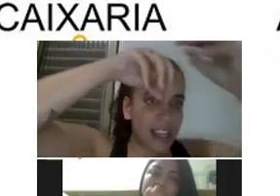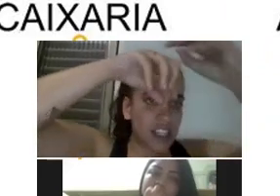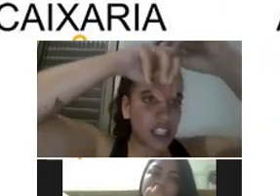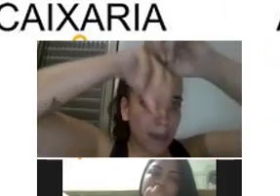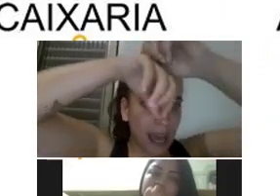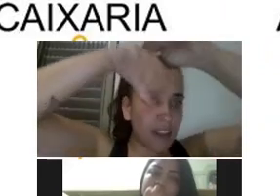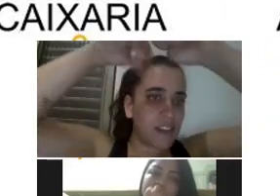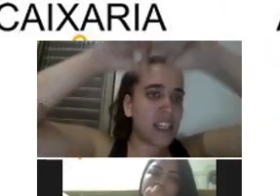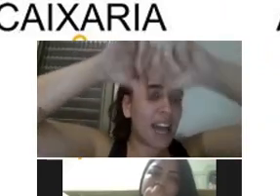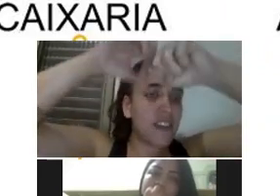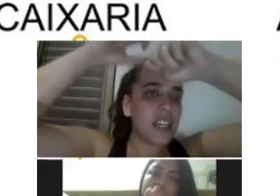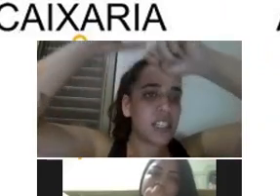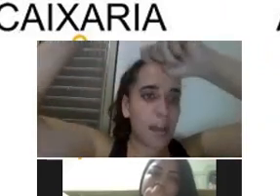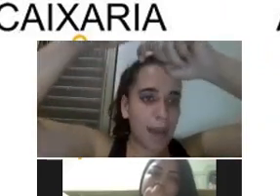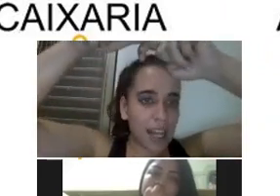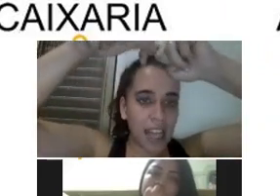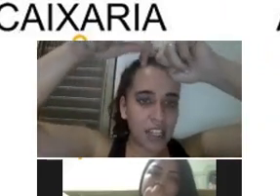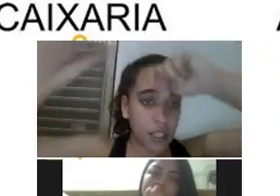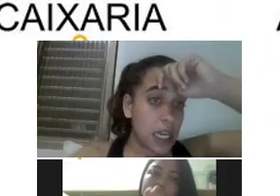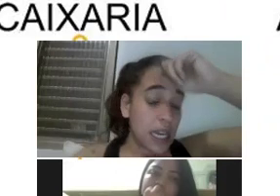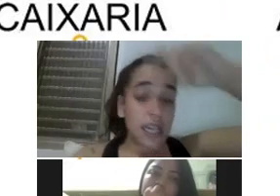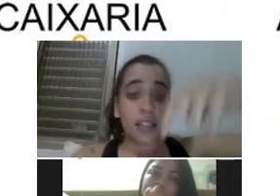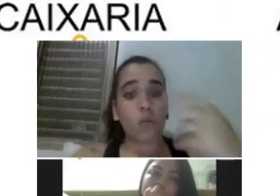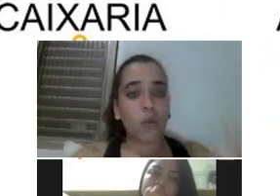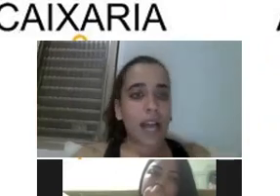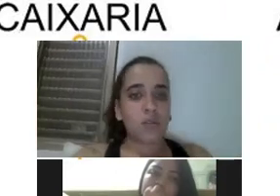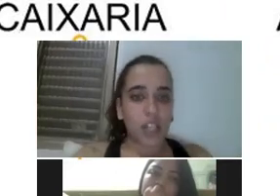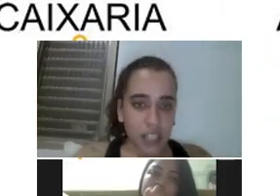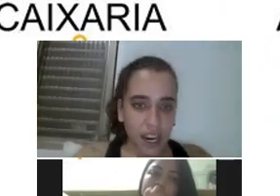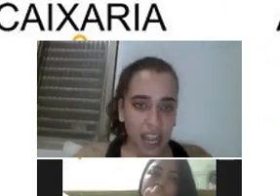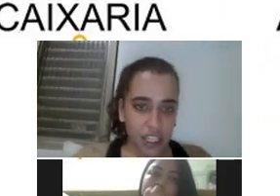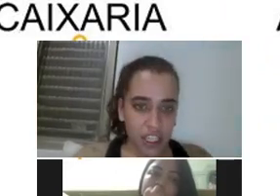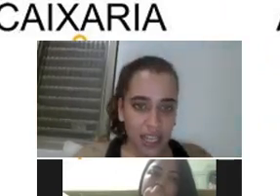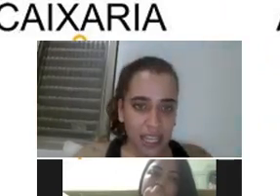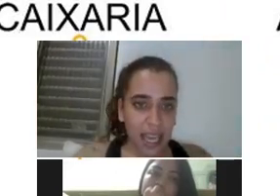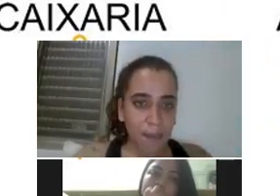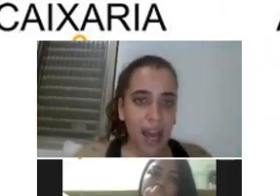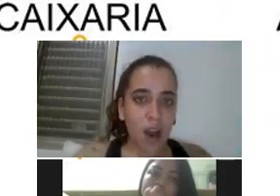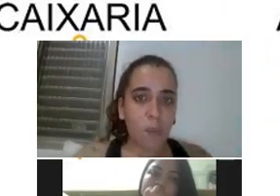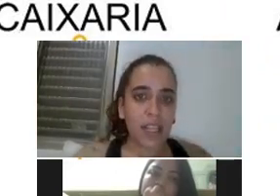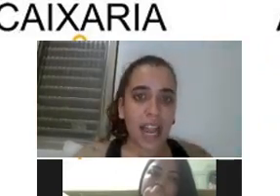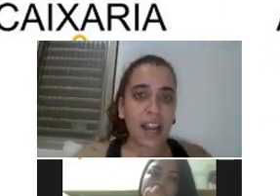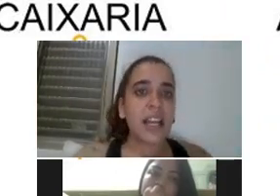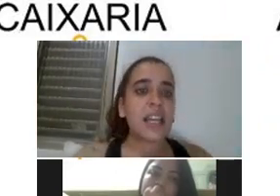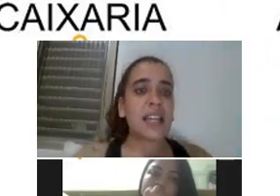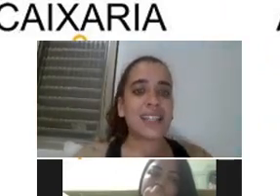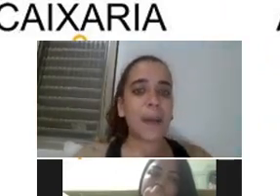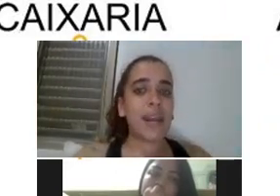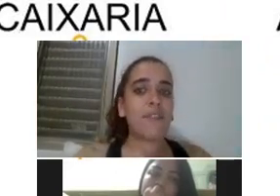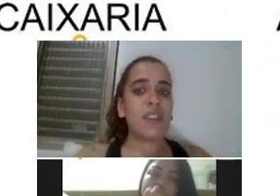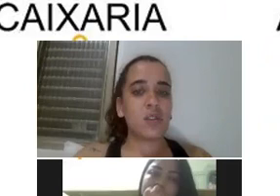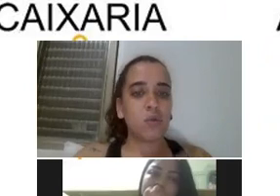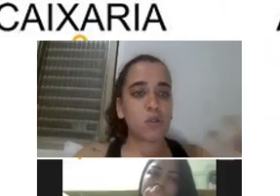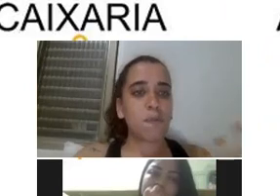no pilar, a gente amarra a viga, na viga, a gente amarra a laje. Então, no caso do radier, a gente já tem que amarrar o pilar e